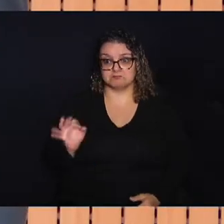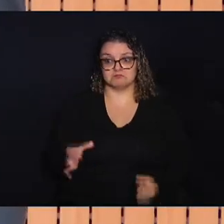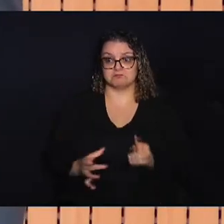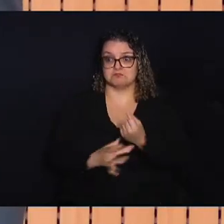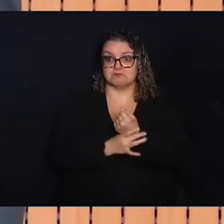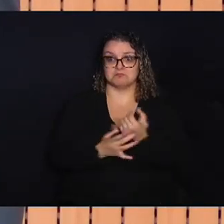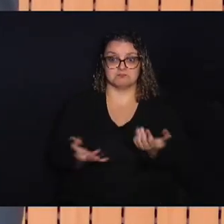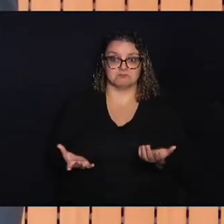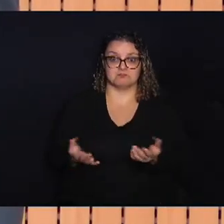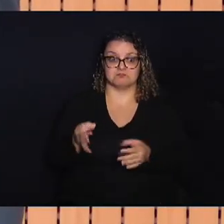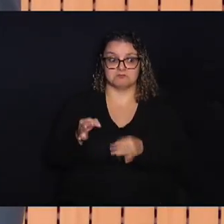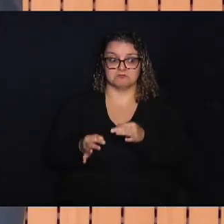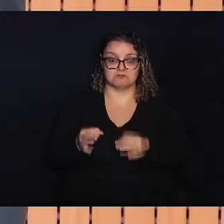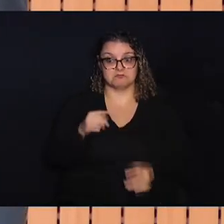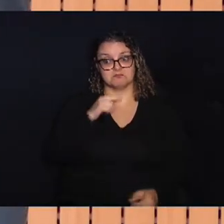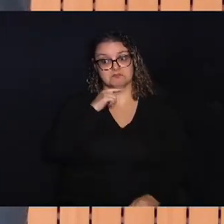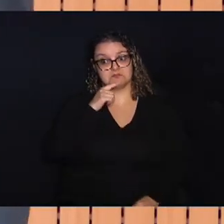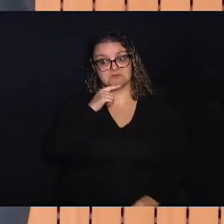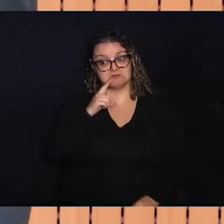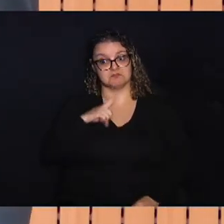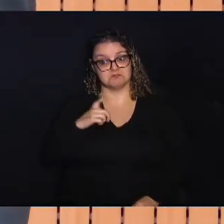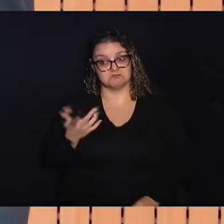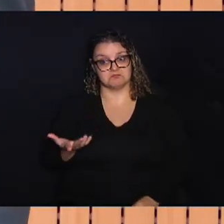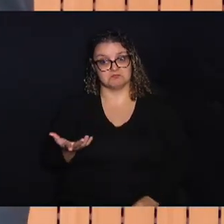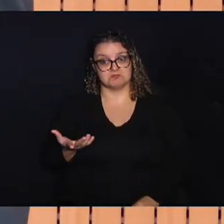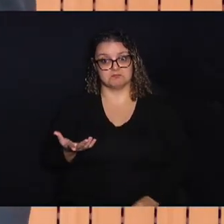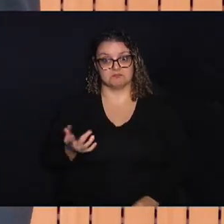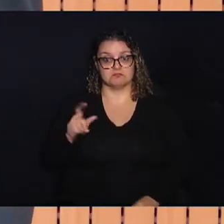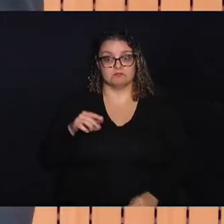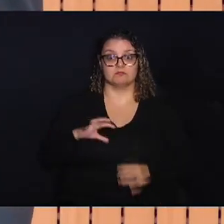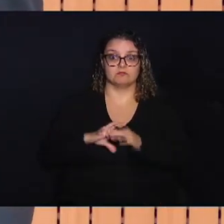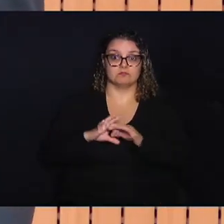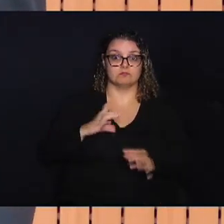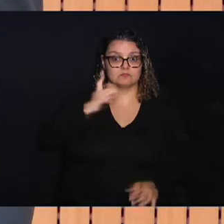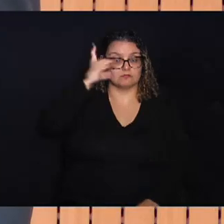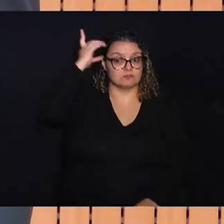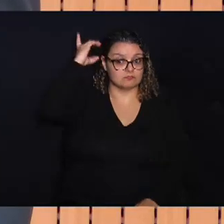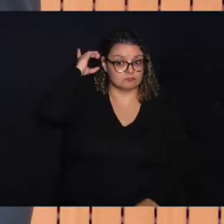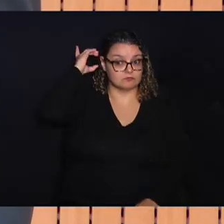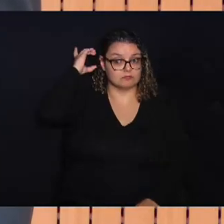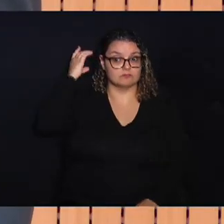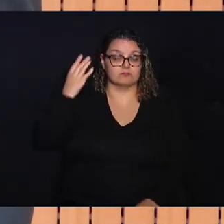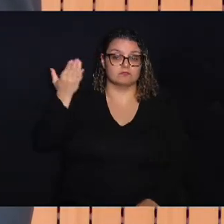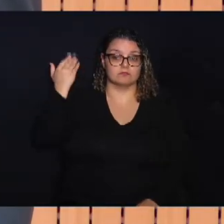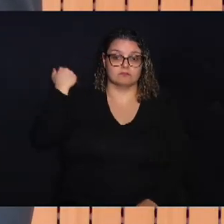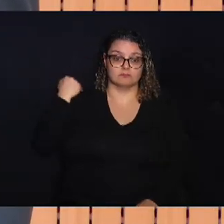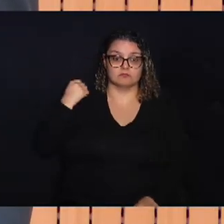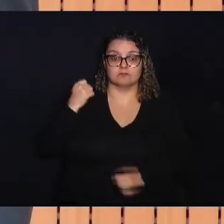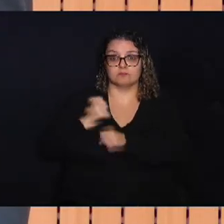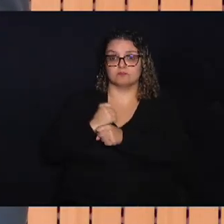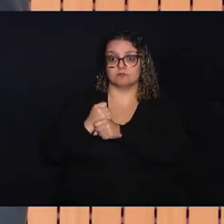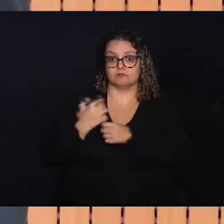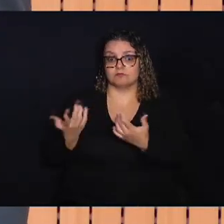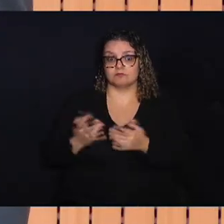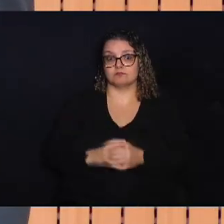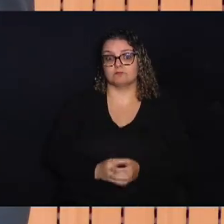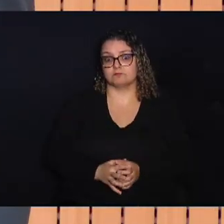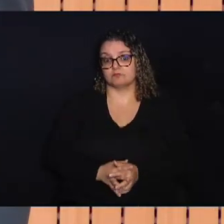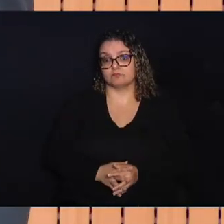De justiça também tenho minhas dúvidas. Foi o mesmo que liberou a Dilma, né, lá, alguns anos atrás, né, deixou ela ter